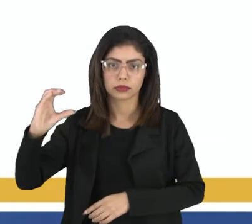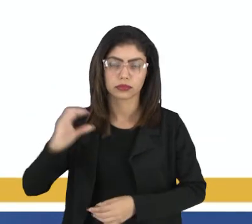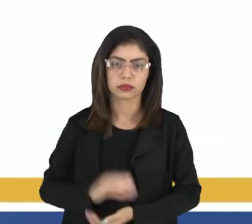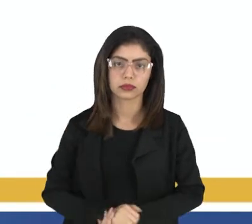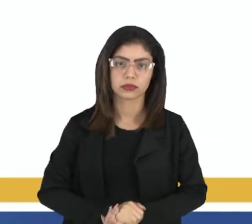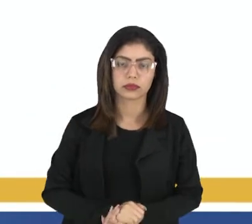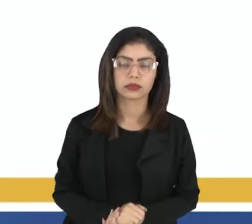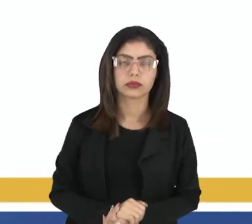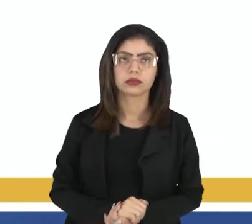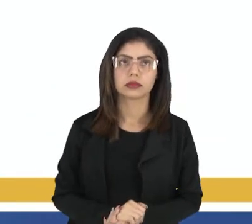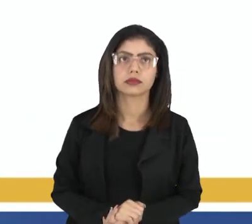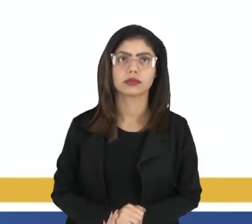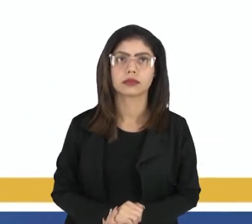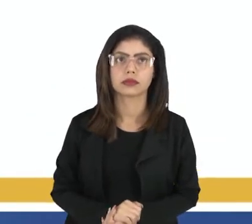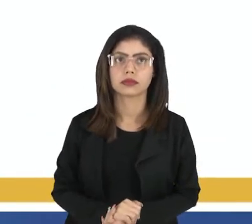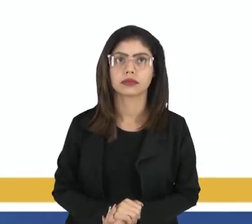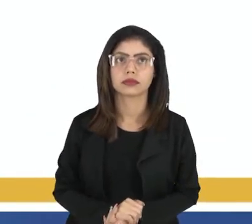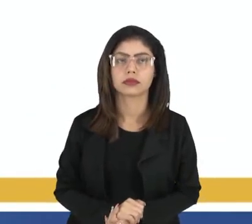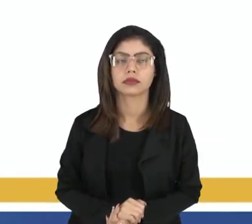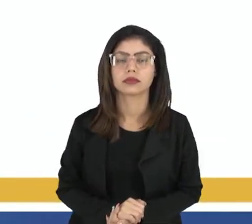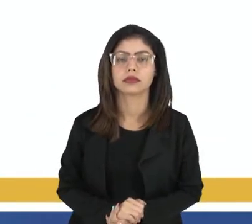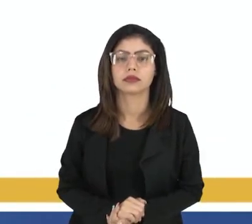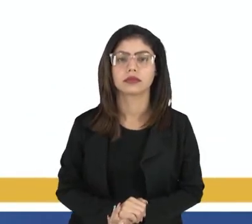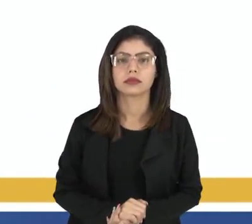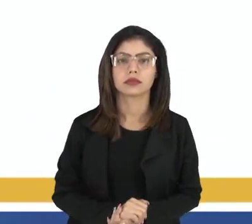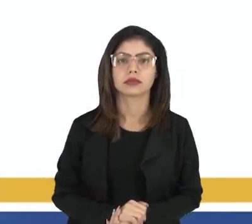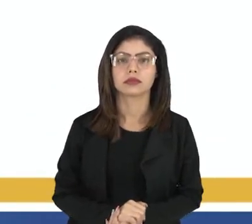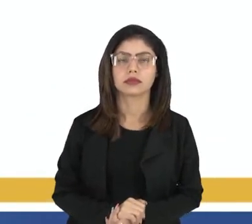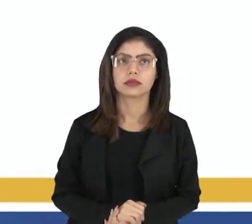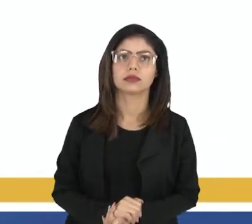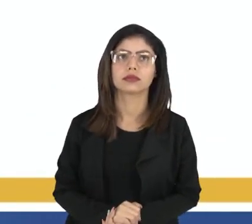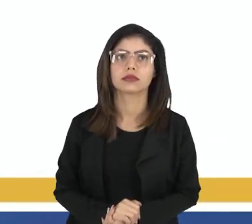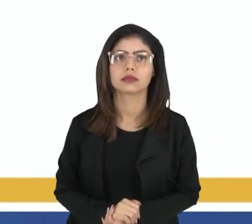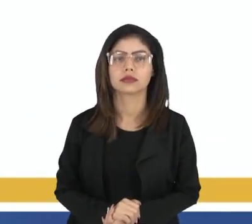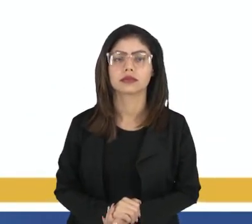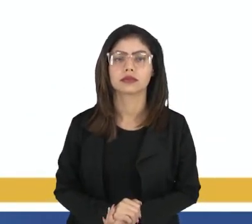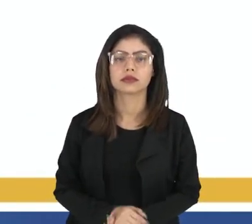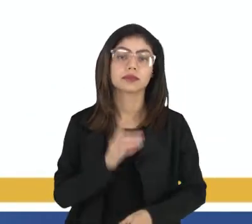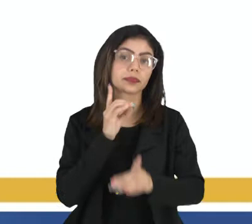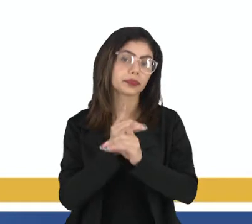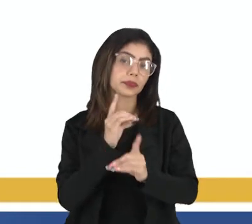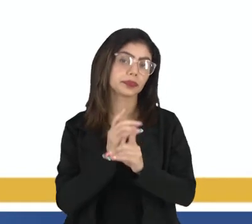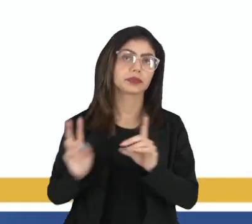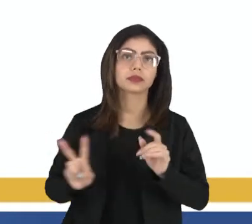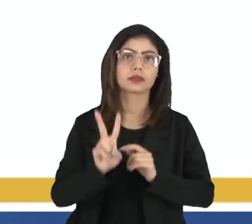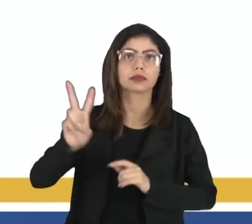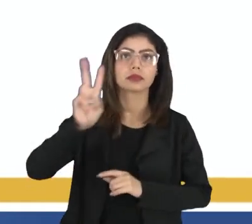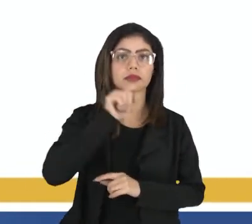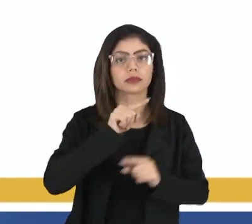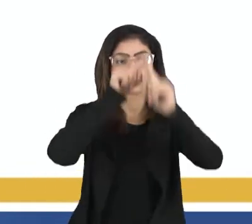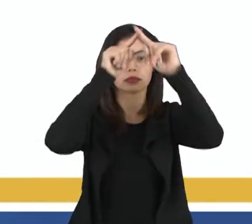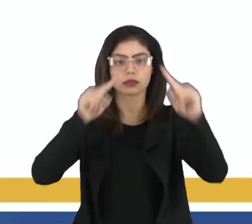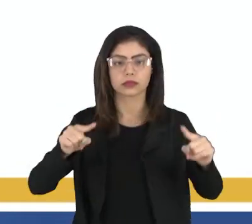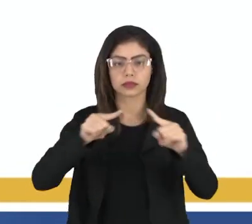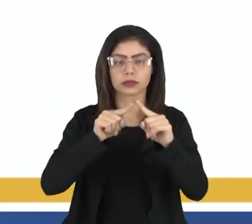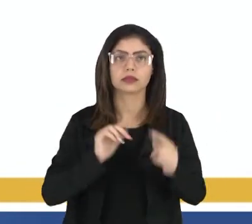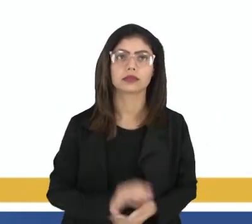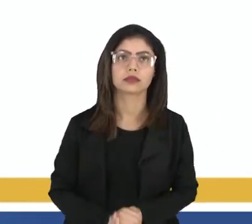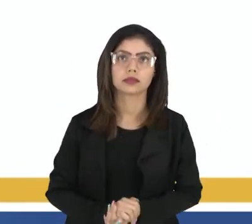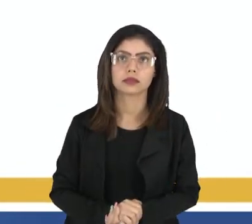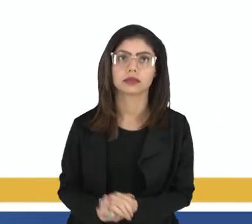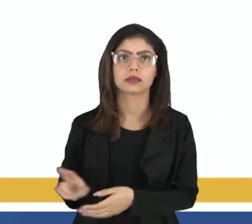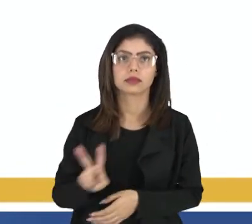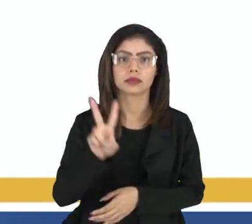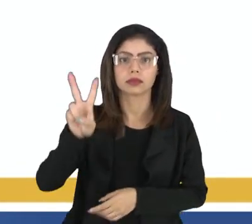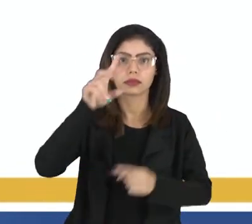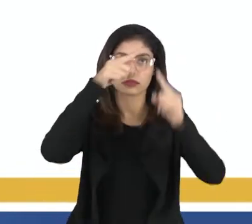delta está lá na fórmula de Bhaskara. E aí nós vamos achar o valor do delta. O valor do